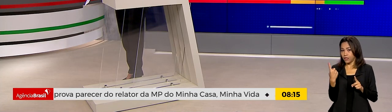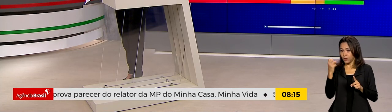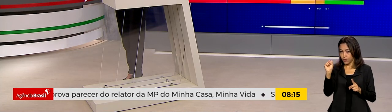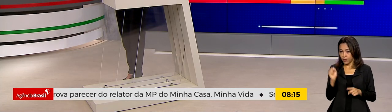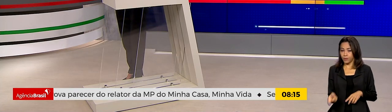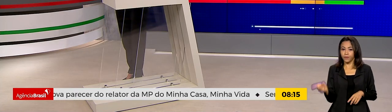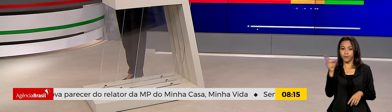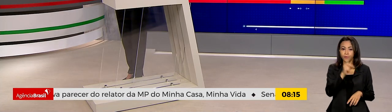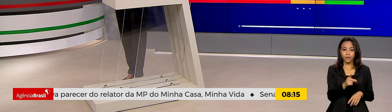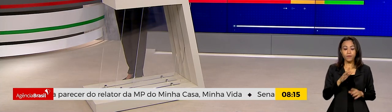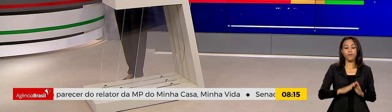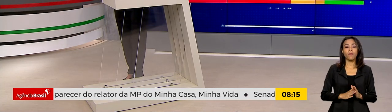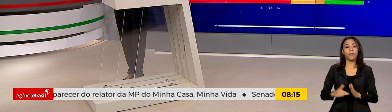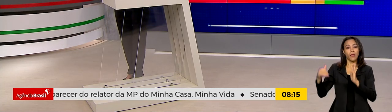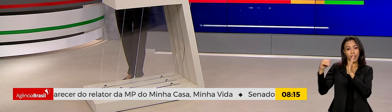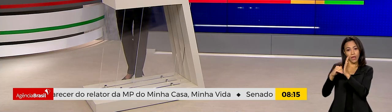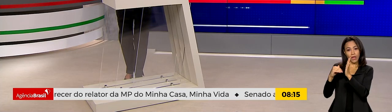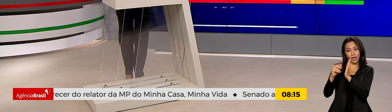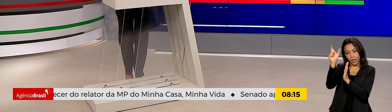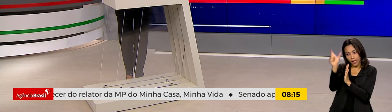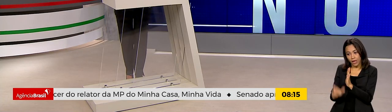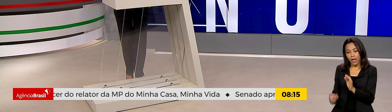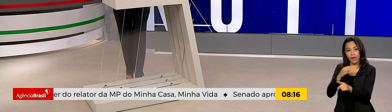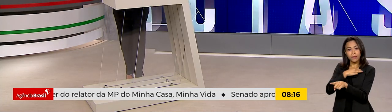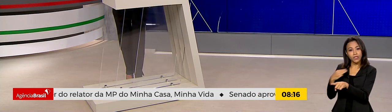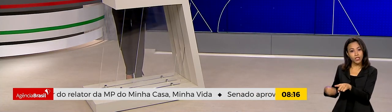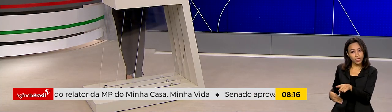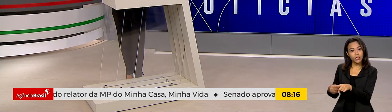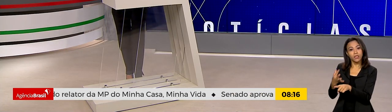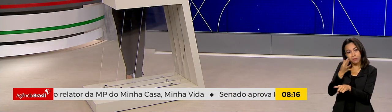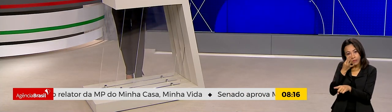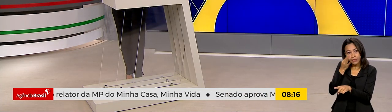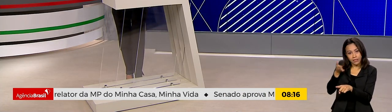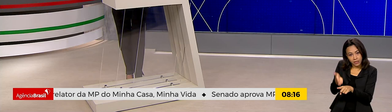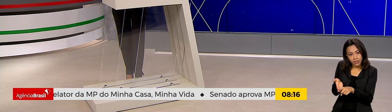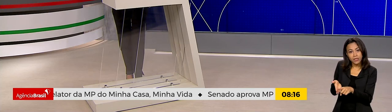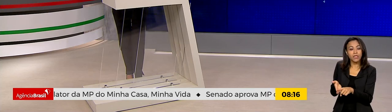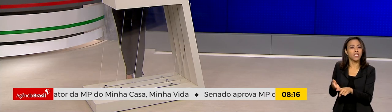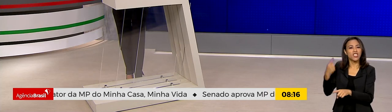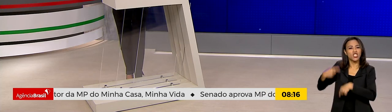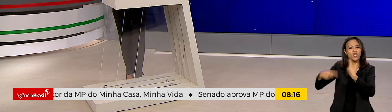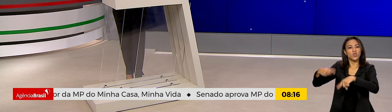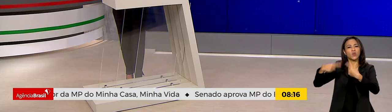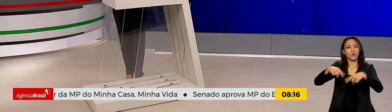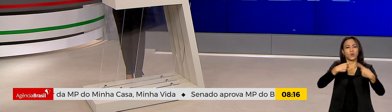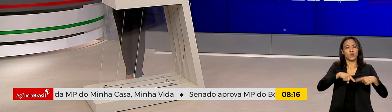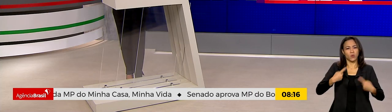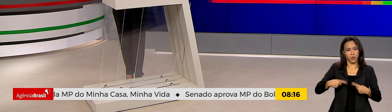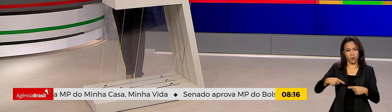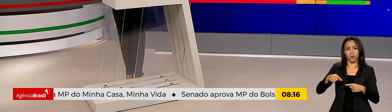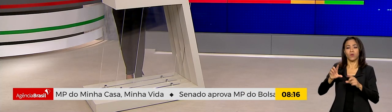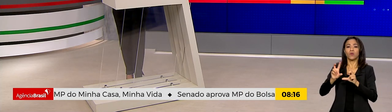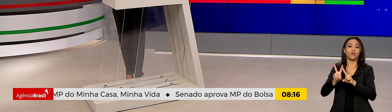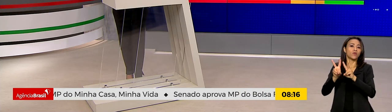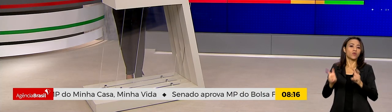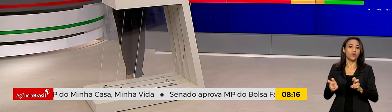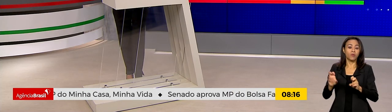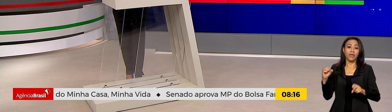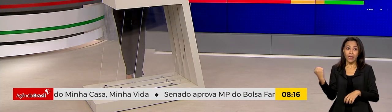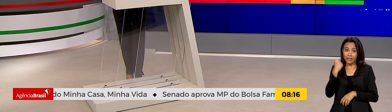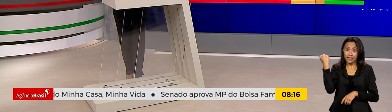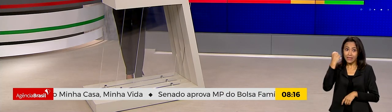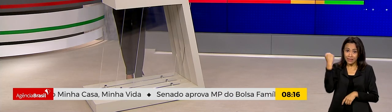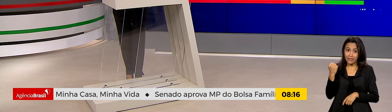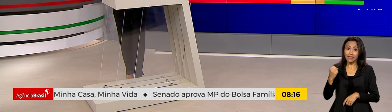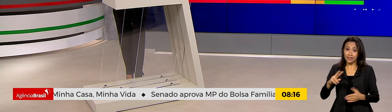No Senado, a ministra dos Povos Indígenas, Sônia Guajajara, falou sobre a grave crise humanitária em território Yanomami,